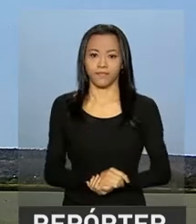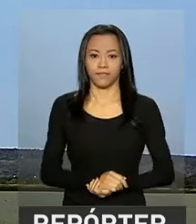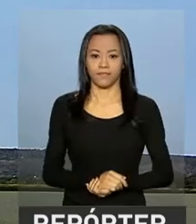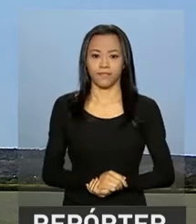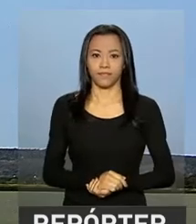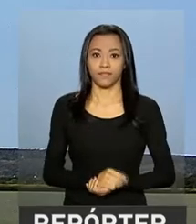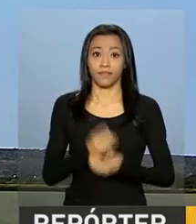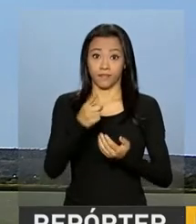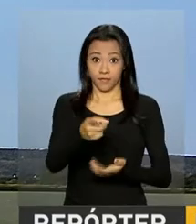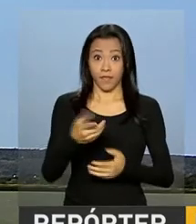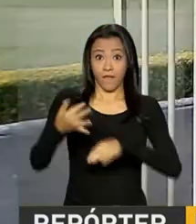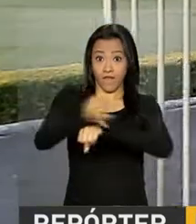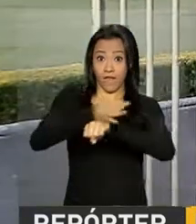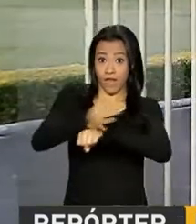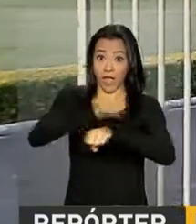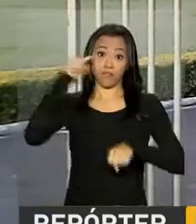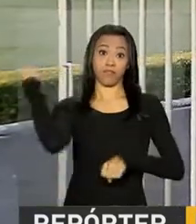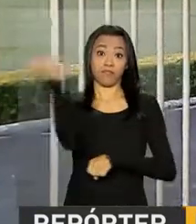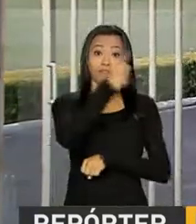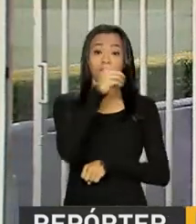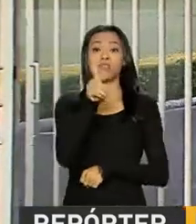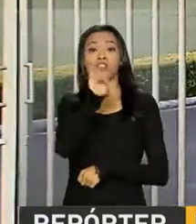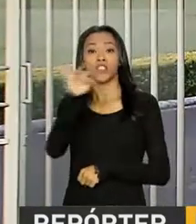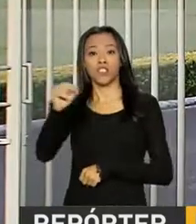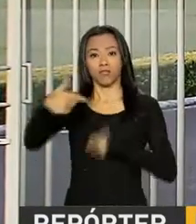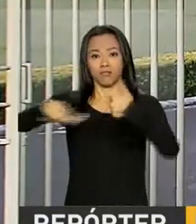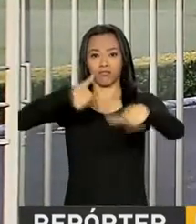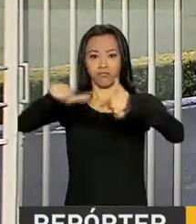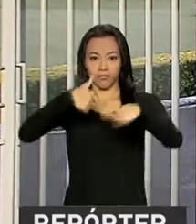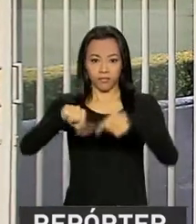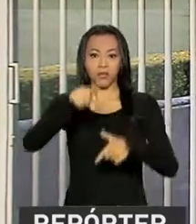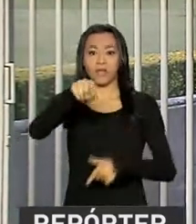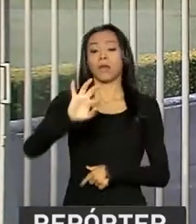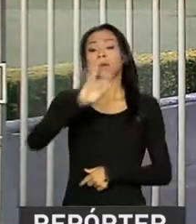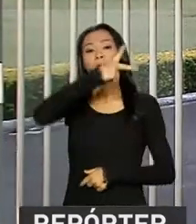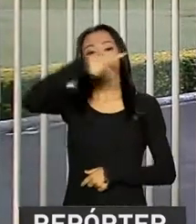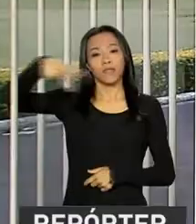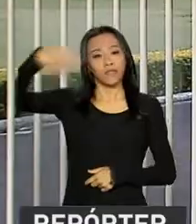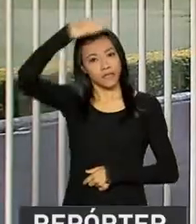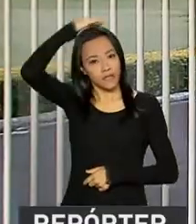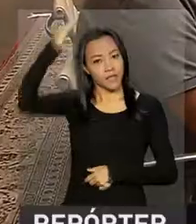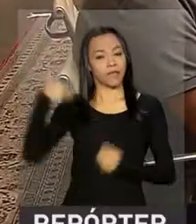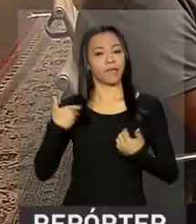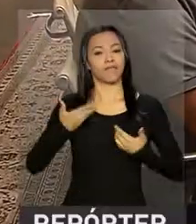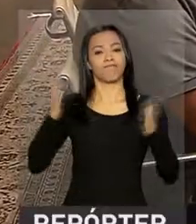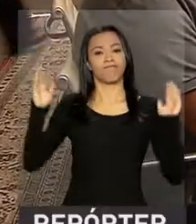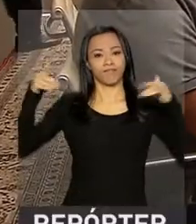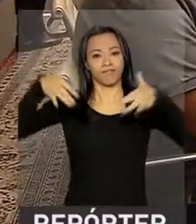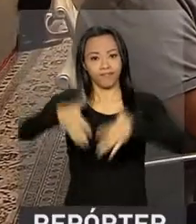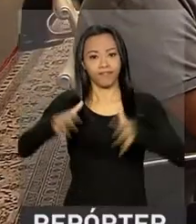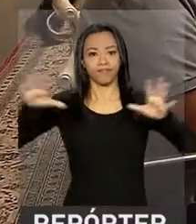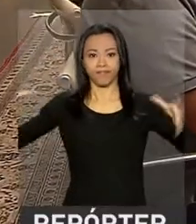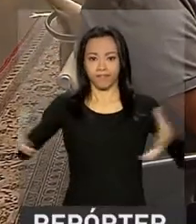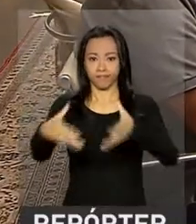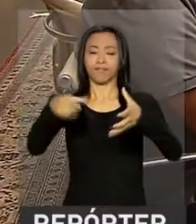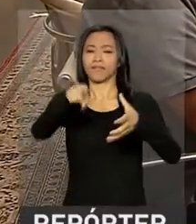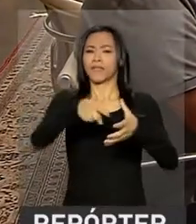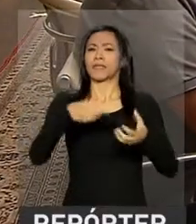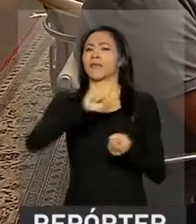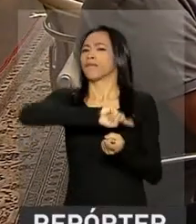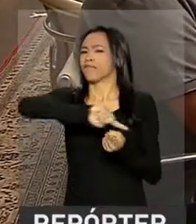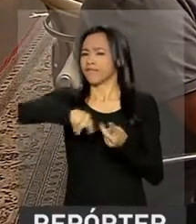no feriado do dia do trabalhador o presidente michel temer recebeu no palácio da alvorada ministros senadores e